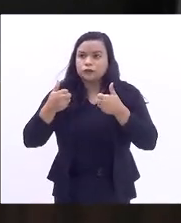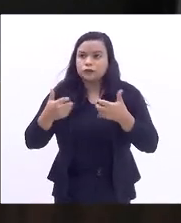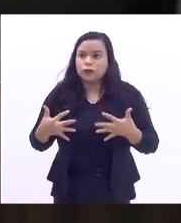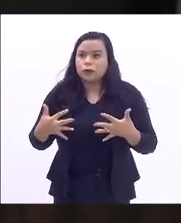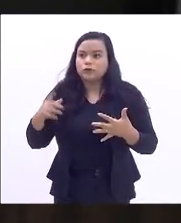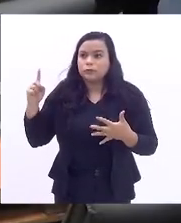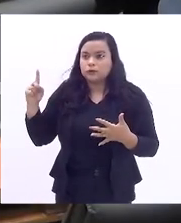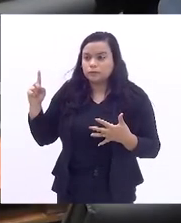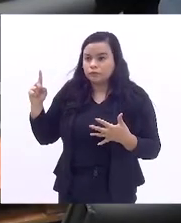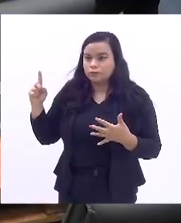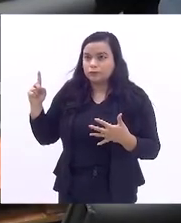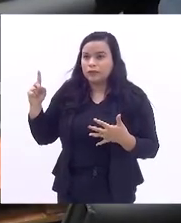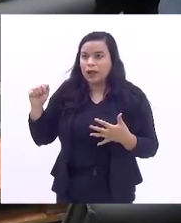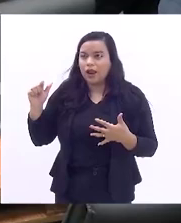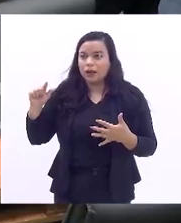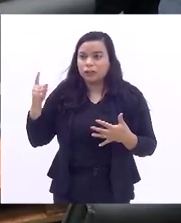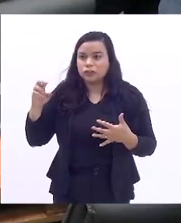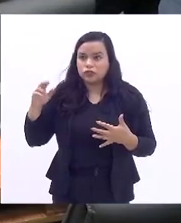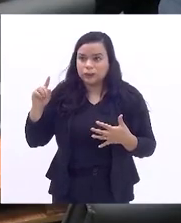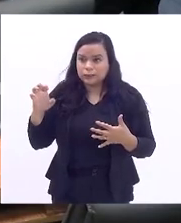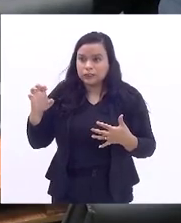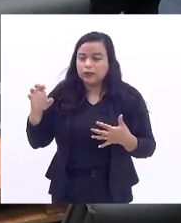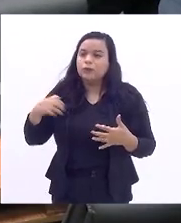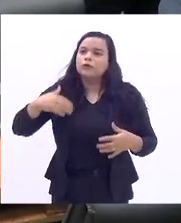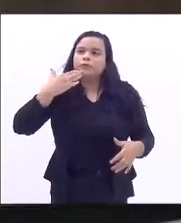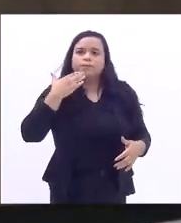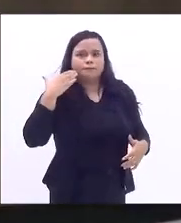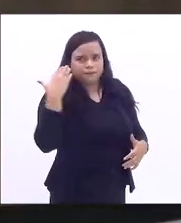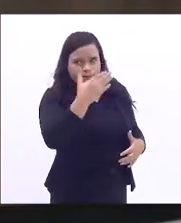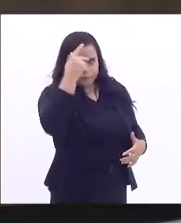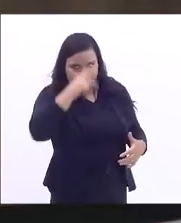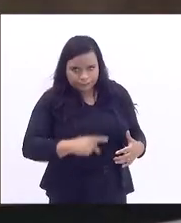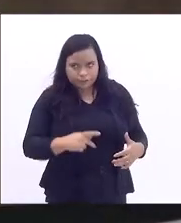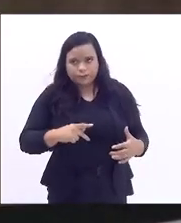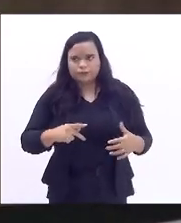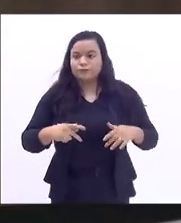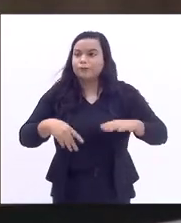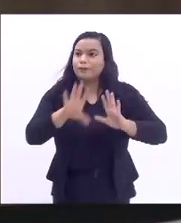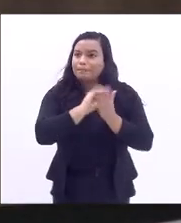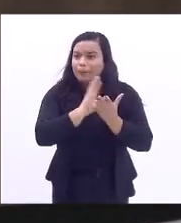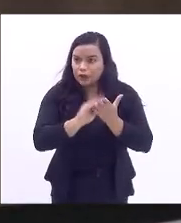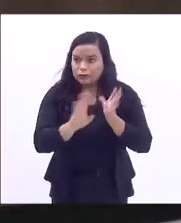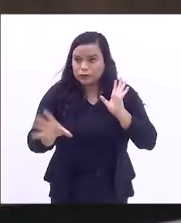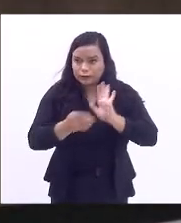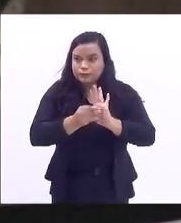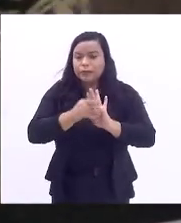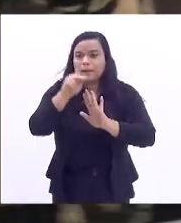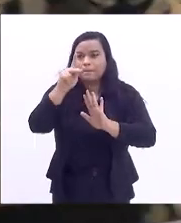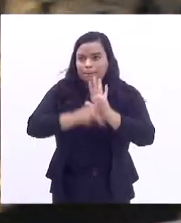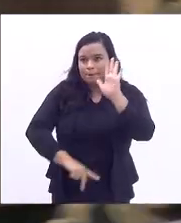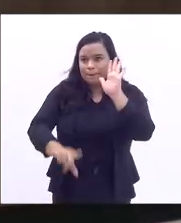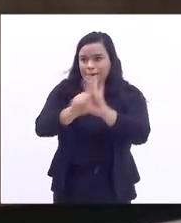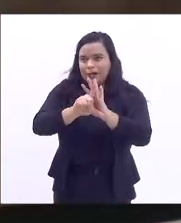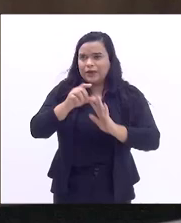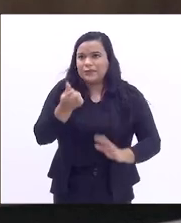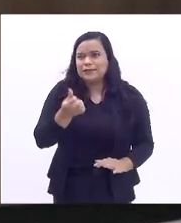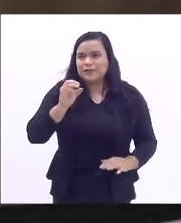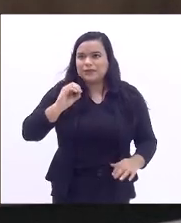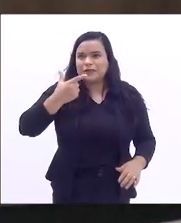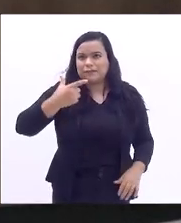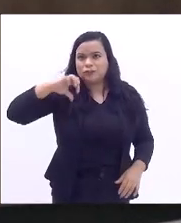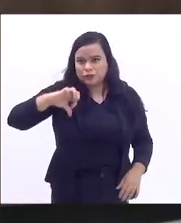Deputado Alexandre Freitas Presidente pedir encarecidamente para que seja pautado o PLC 122 of the